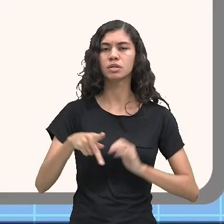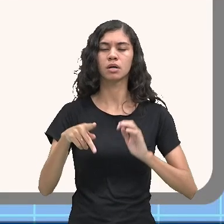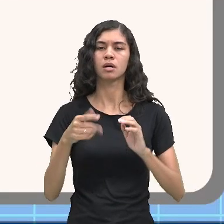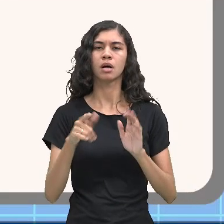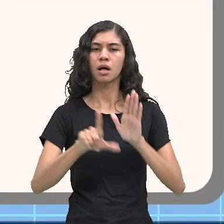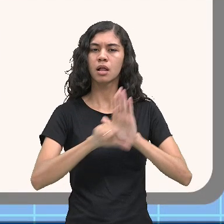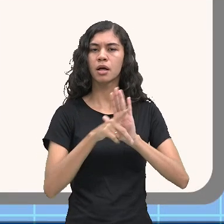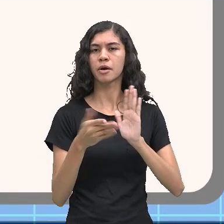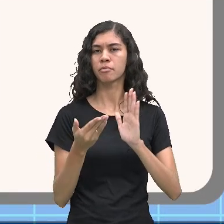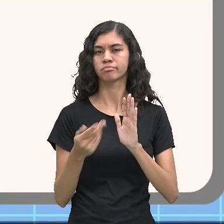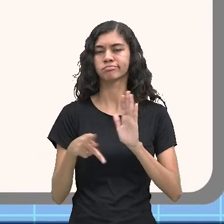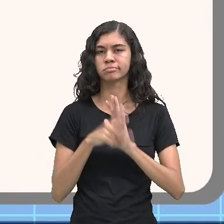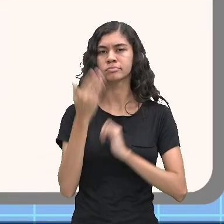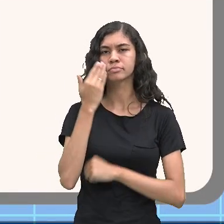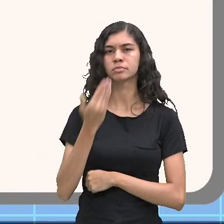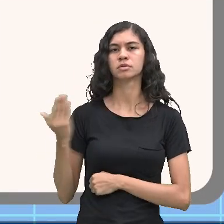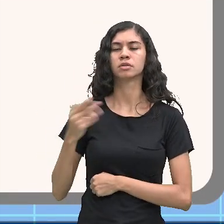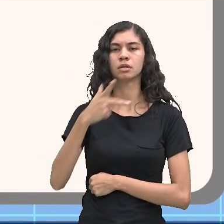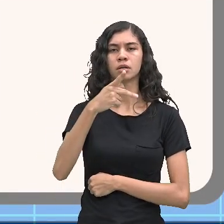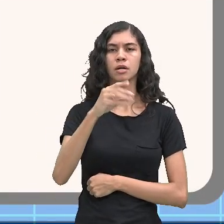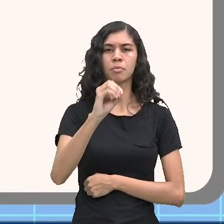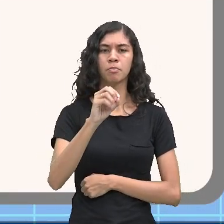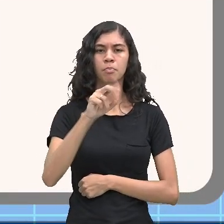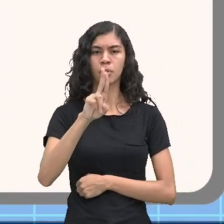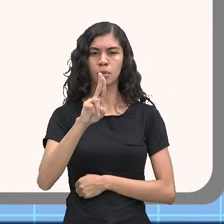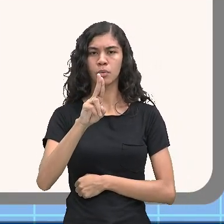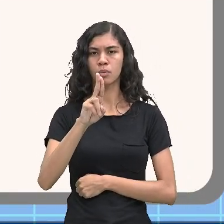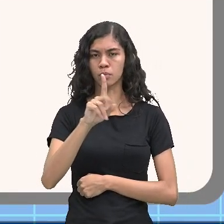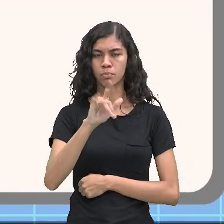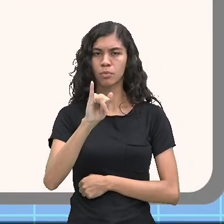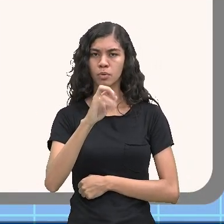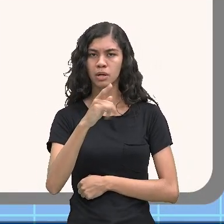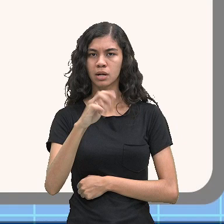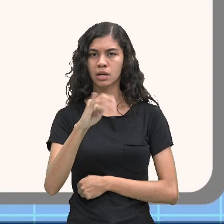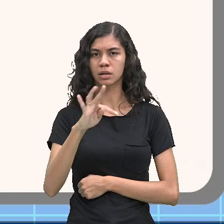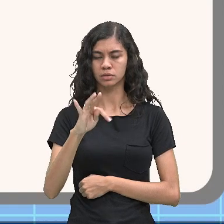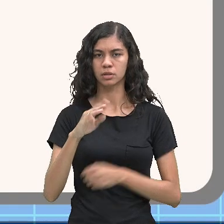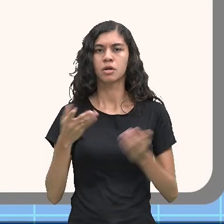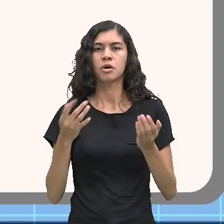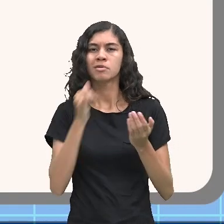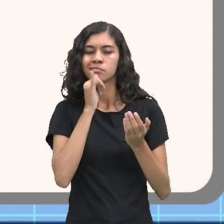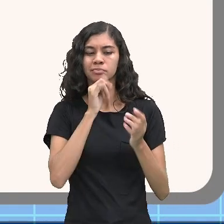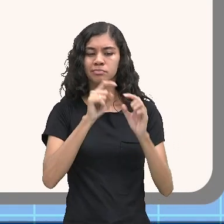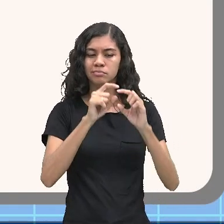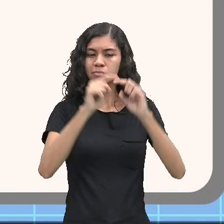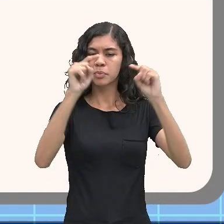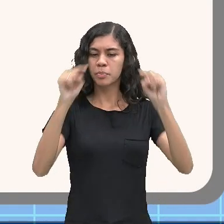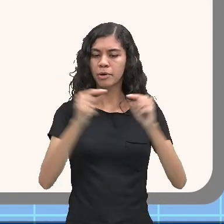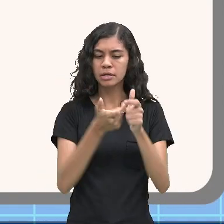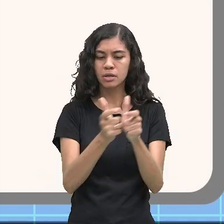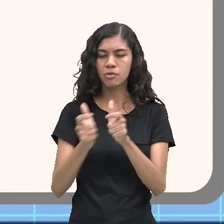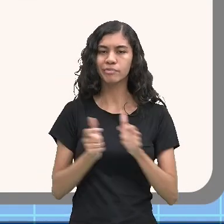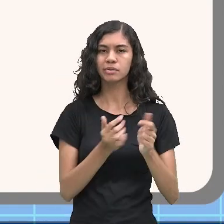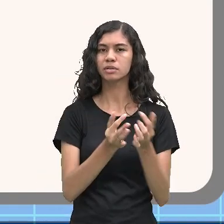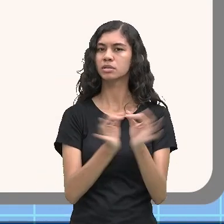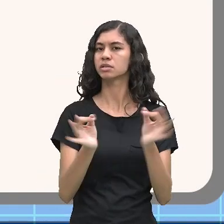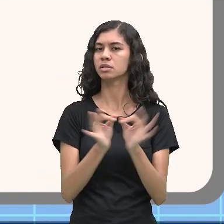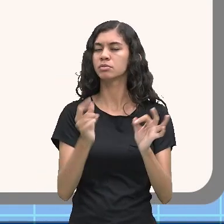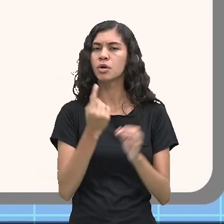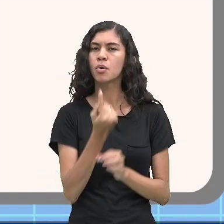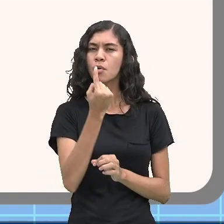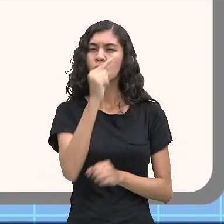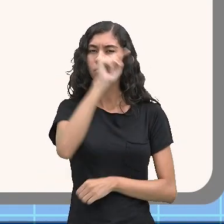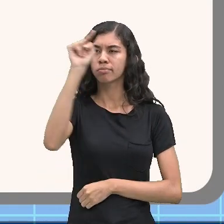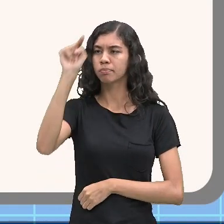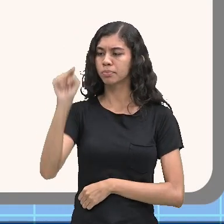só, a lei de Pouillet, ela é utilizada para um circuito simples, olha. É aquele que apresenta apenas um caminho para a